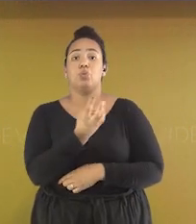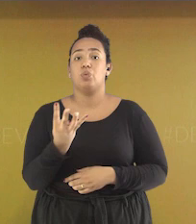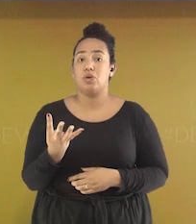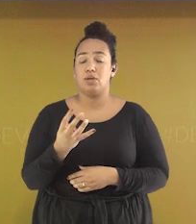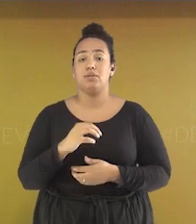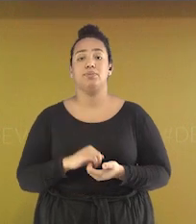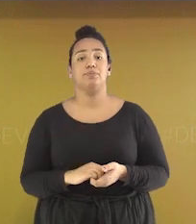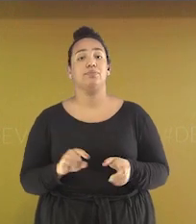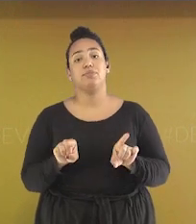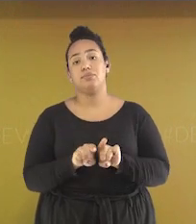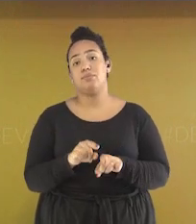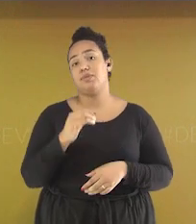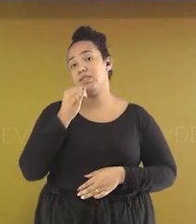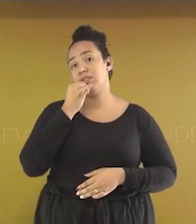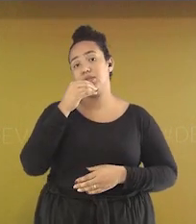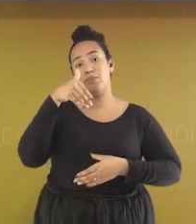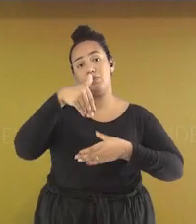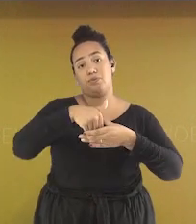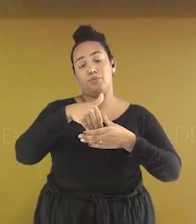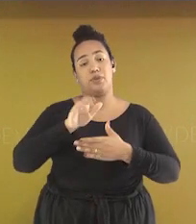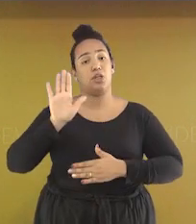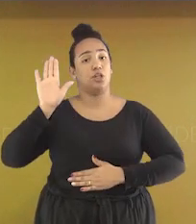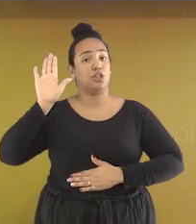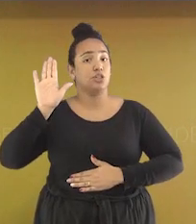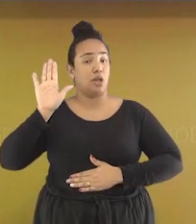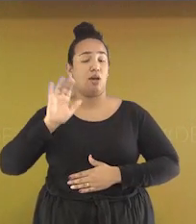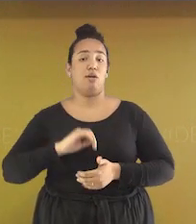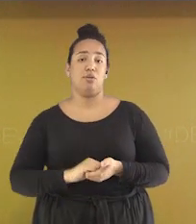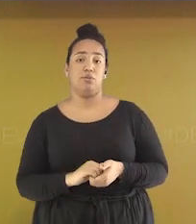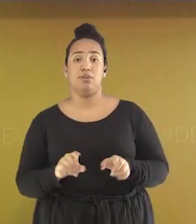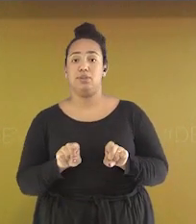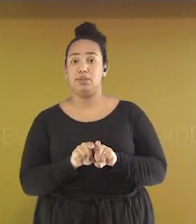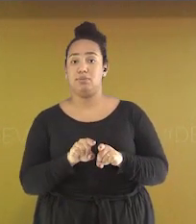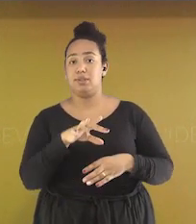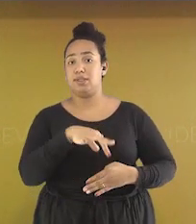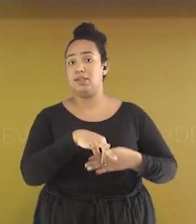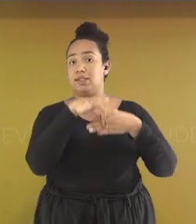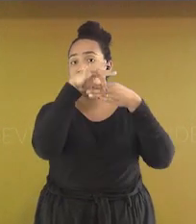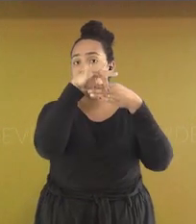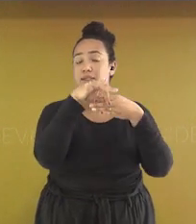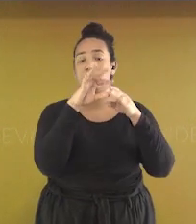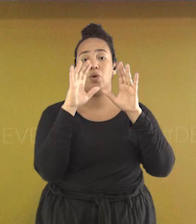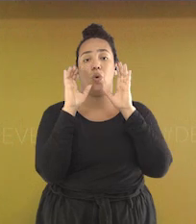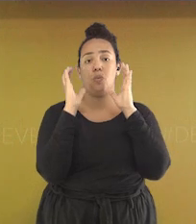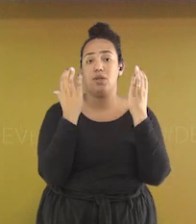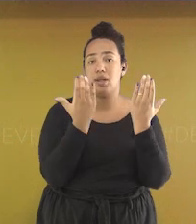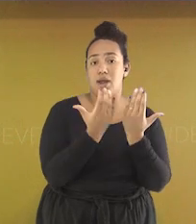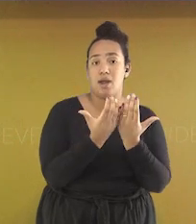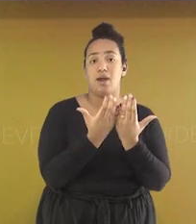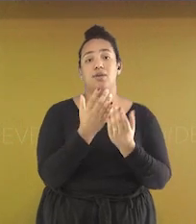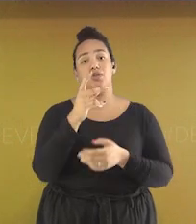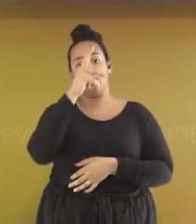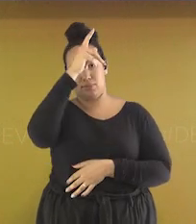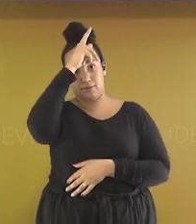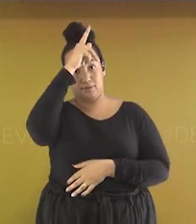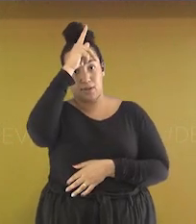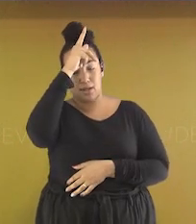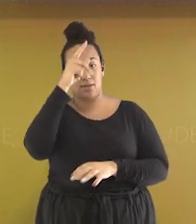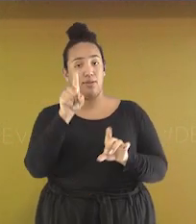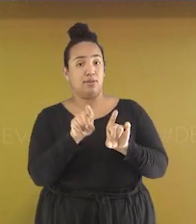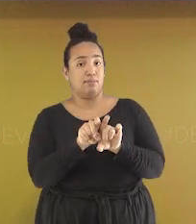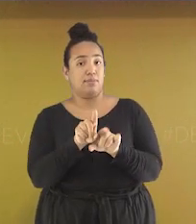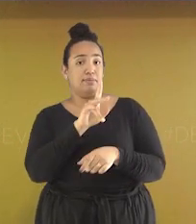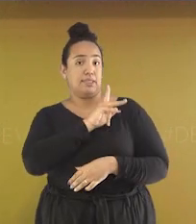também percentual de votos de um candidato a uma eleição, de líder comunitário, de prefeito e até presidente.